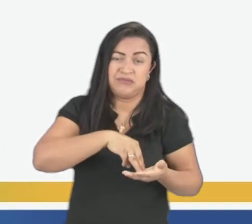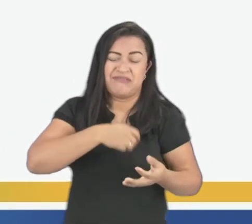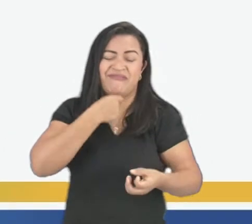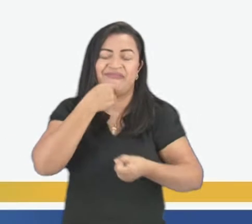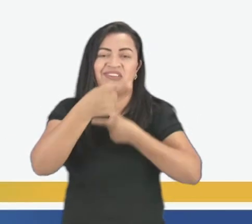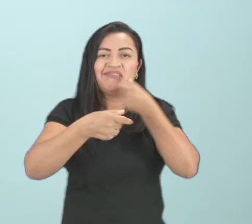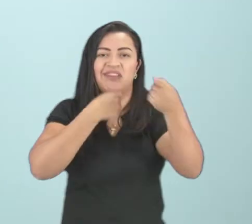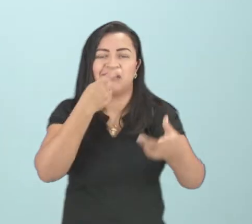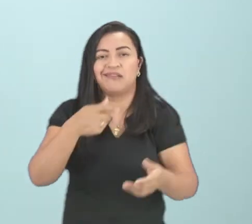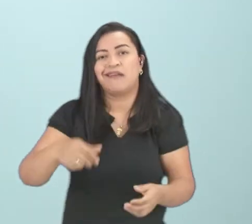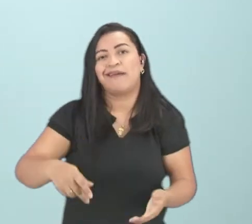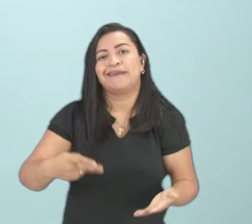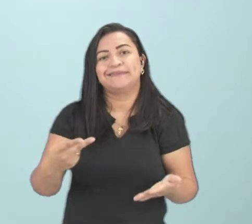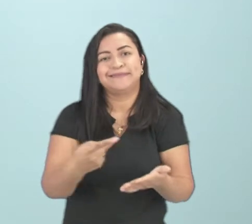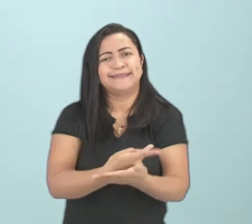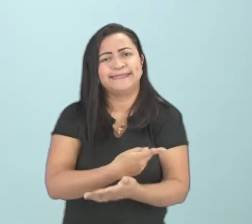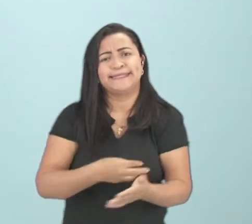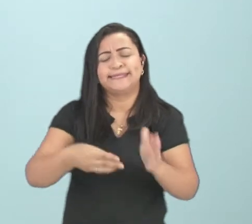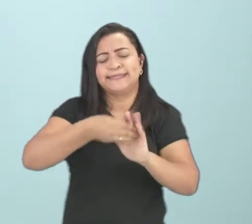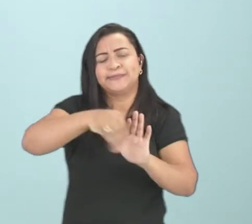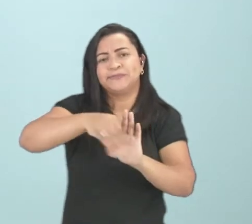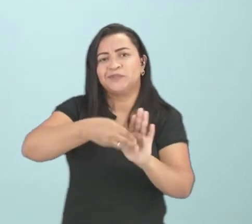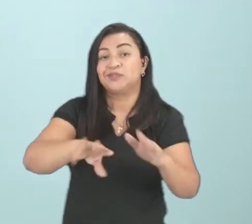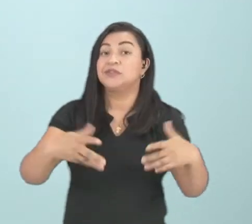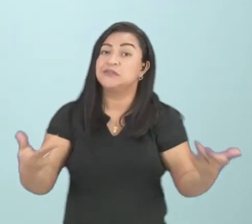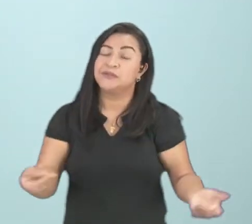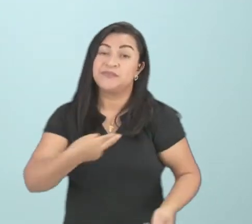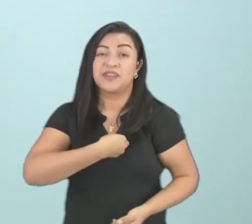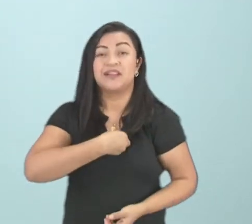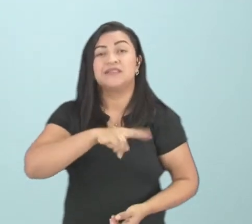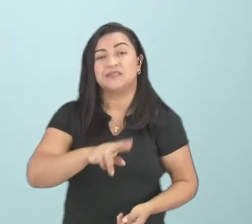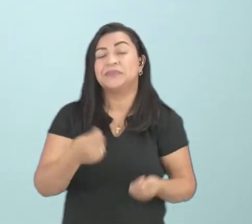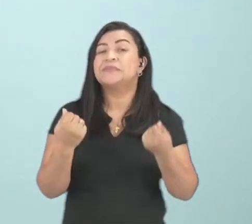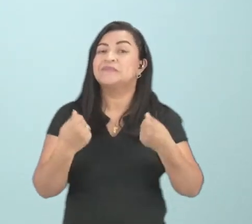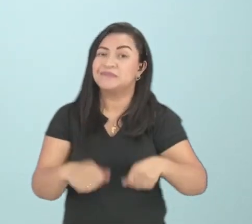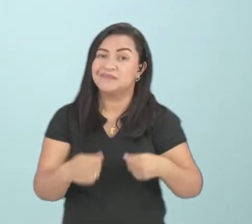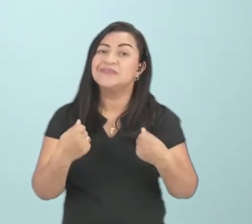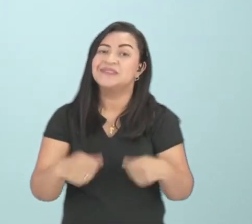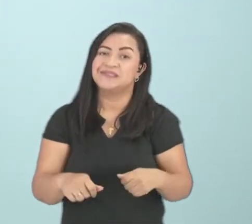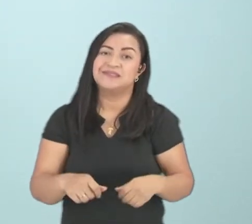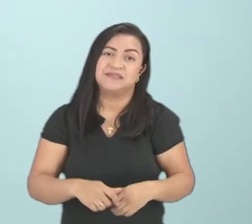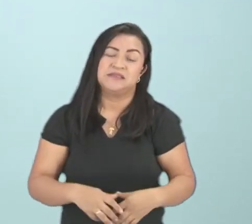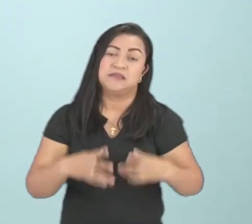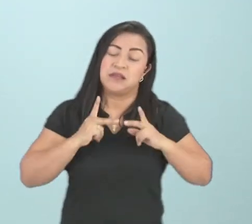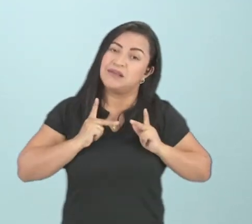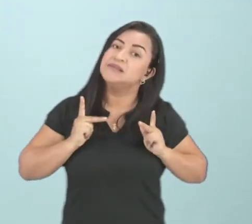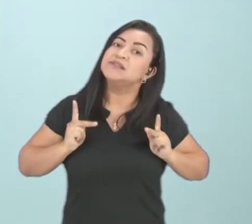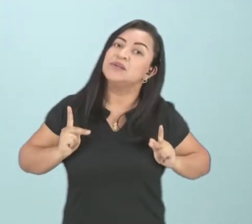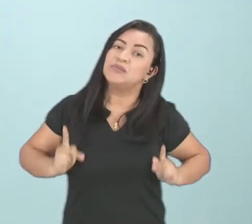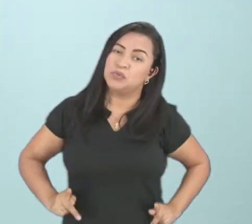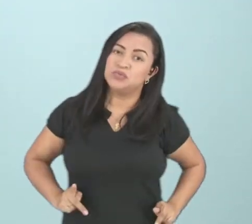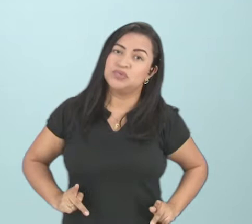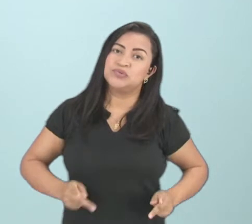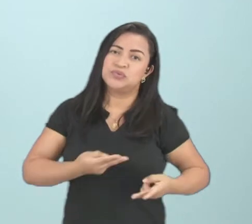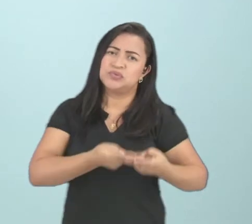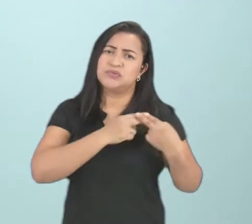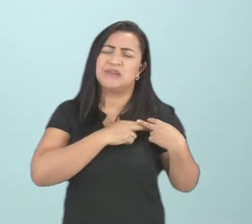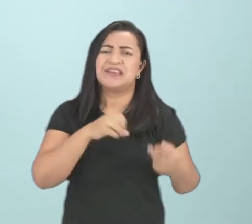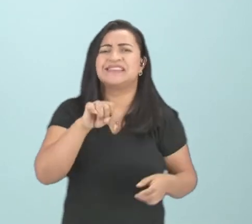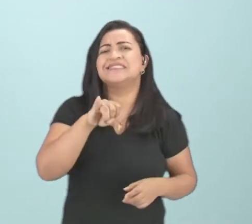errado da mídia. Então a religião ela tem que ter esse papel, né? Ela tem que assumir esse papel diante de tal situação. Se a mídia